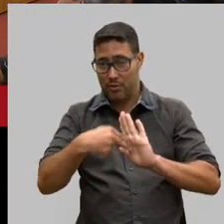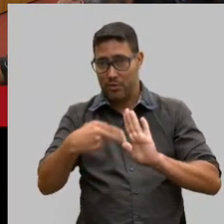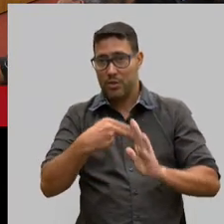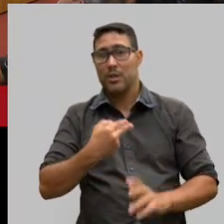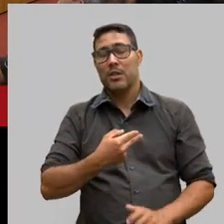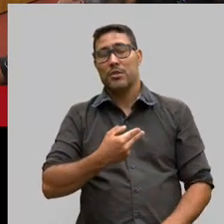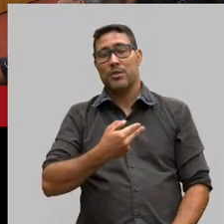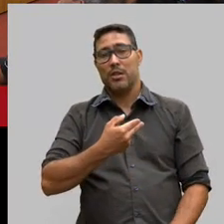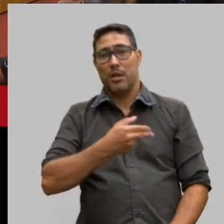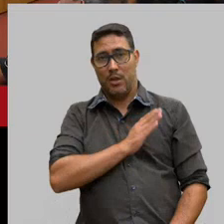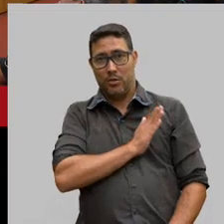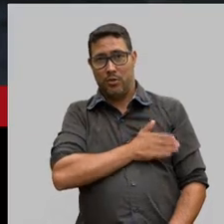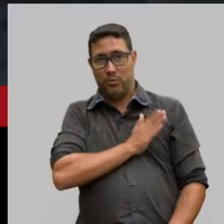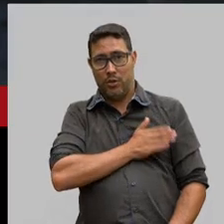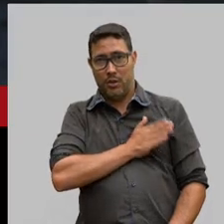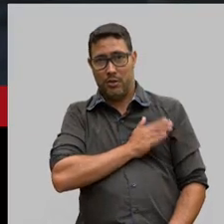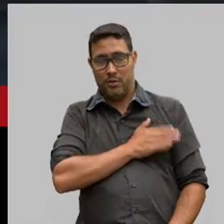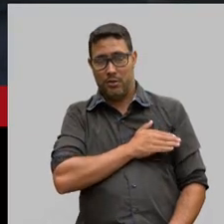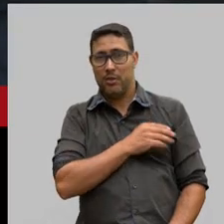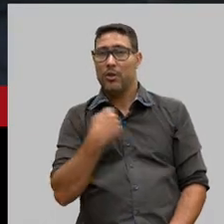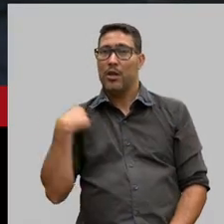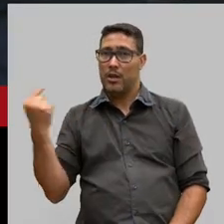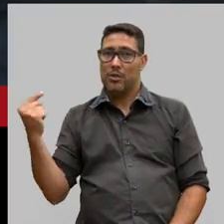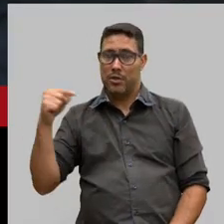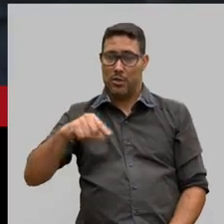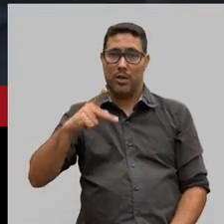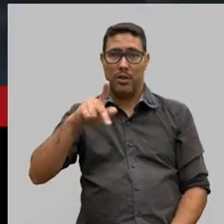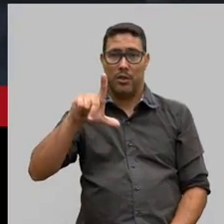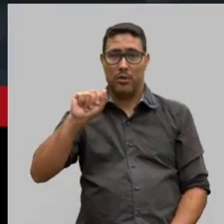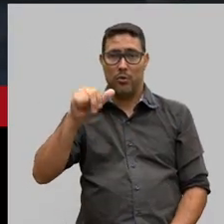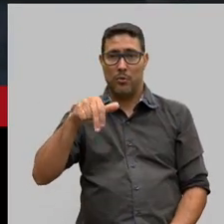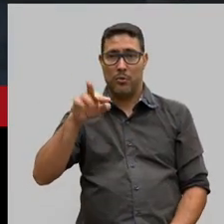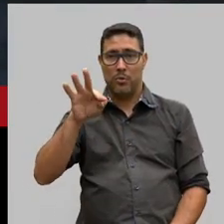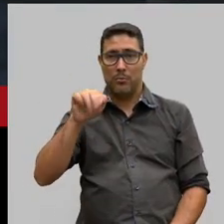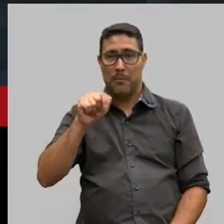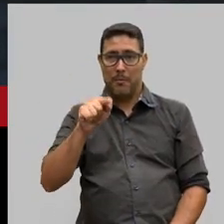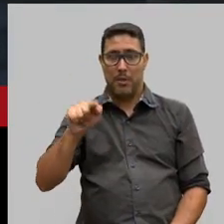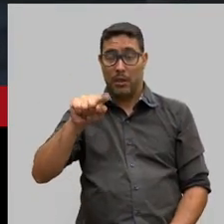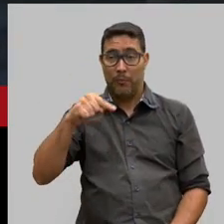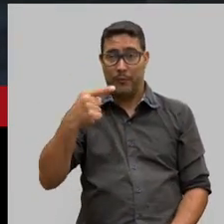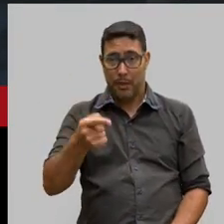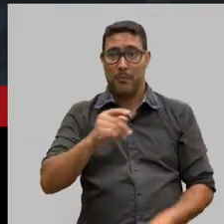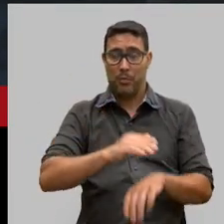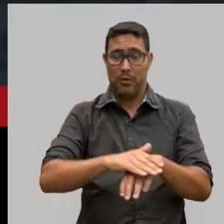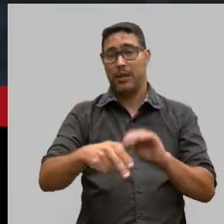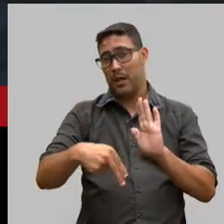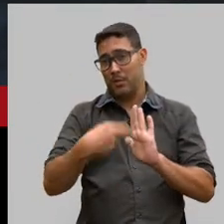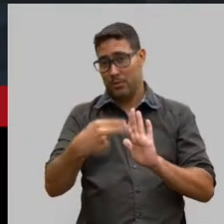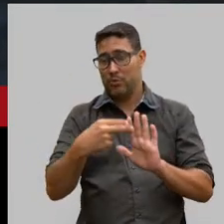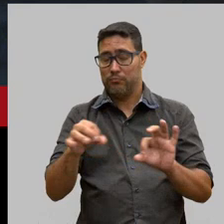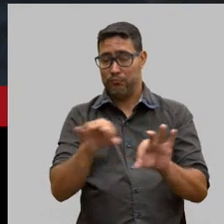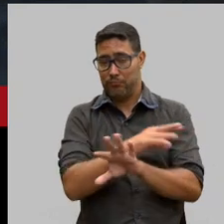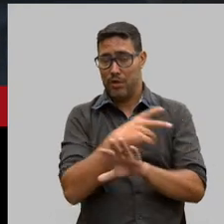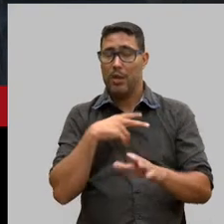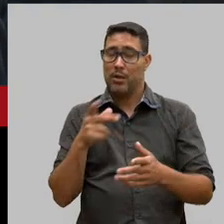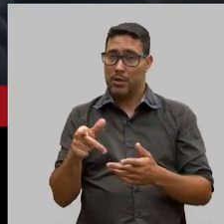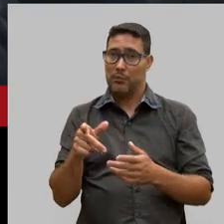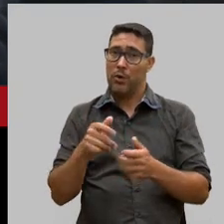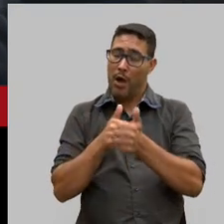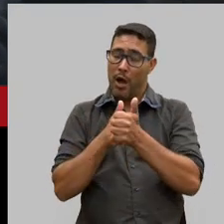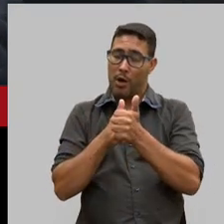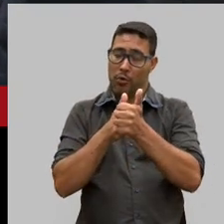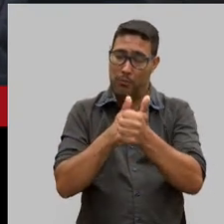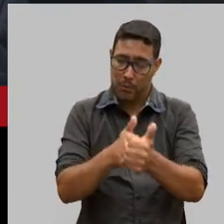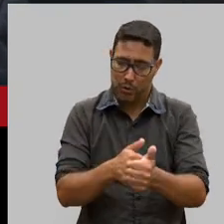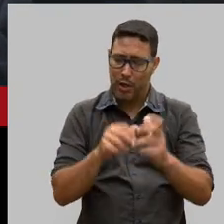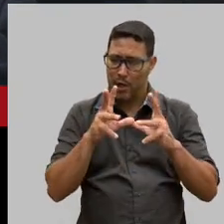CTI que chegou lá durante o plantão logo após minha esposa ter saído do bloco cirúrgico e acompanhou ela durante toda